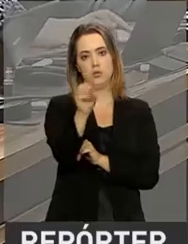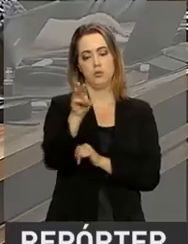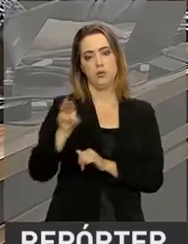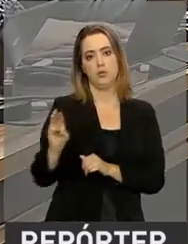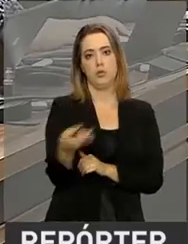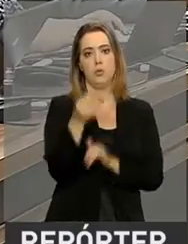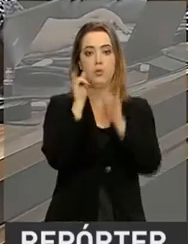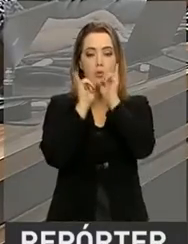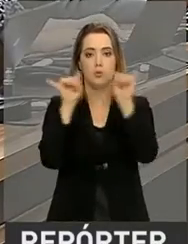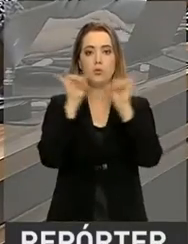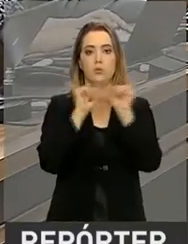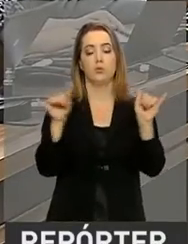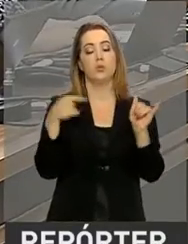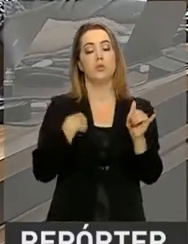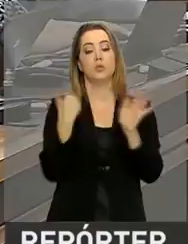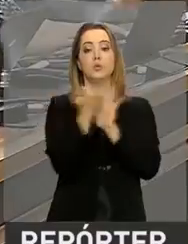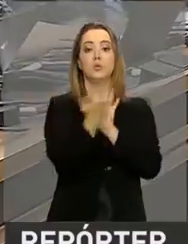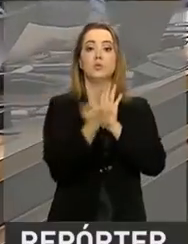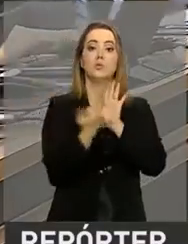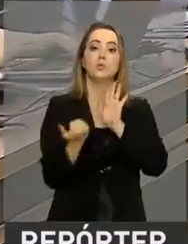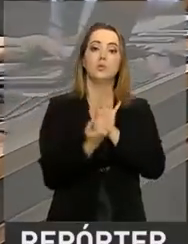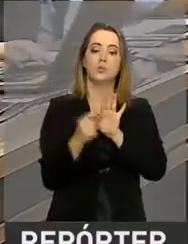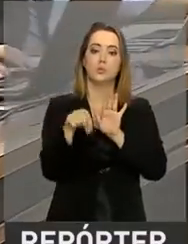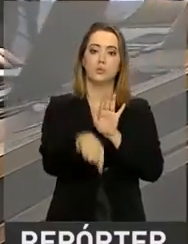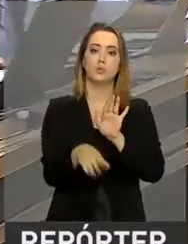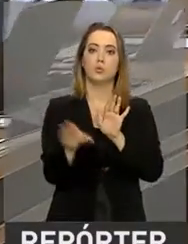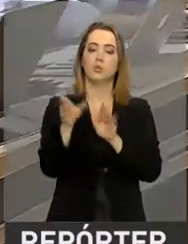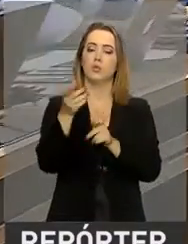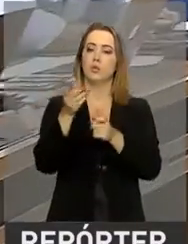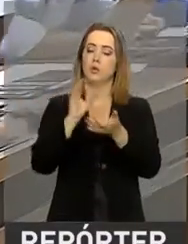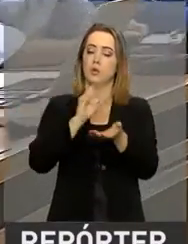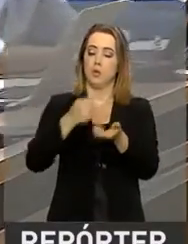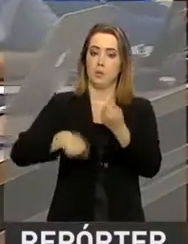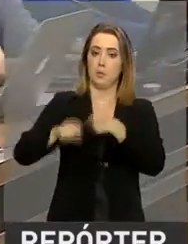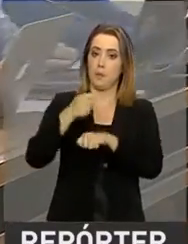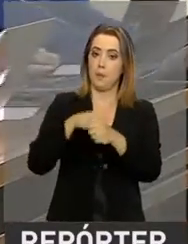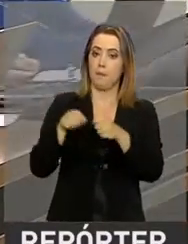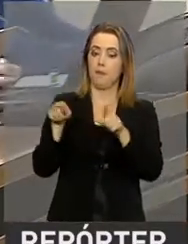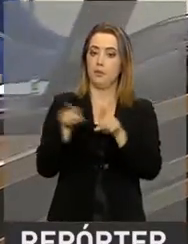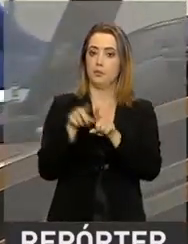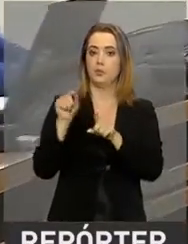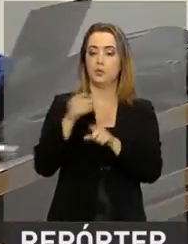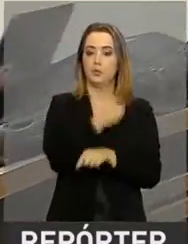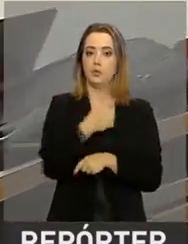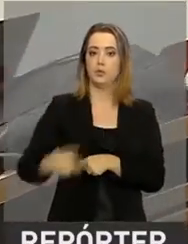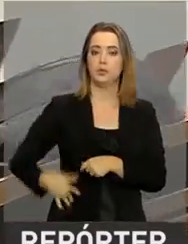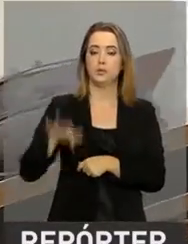R$ 50 bilhões e 900 milhões declarados no Programa de Repatriação de Recursos do Governo Federal,